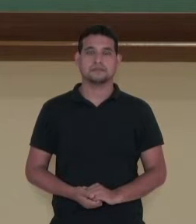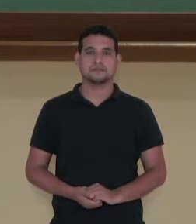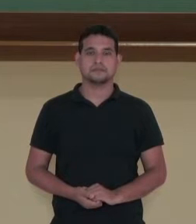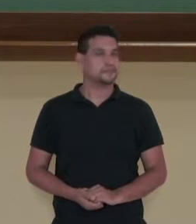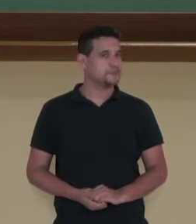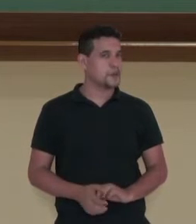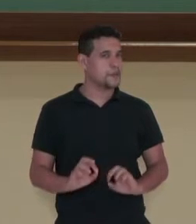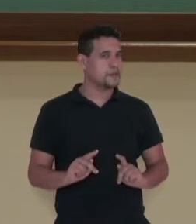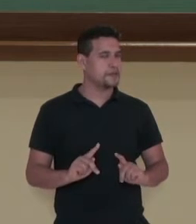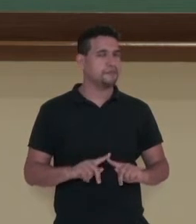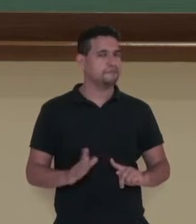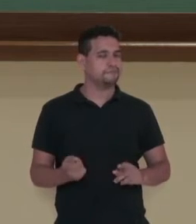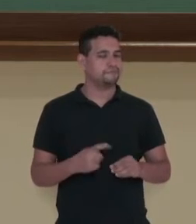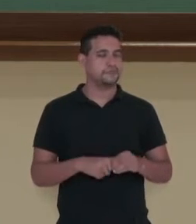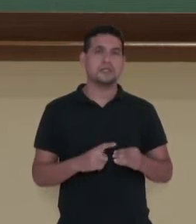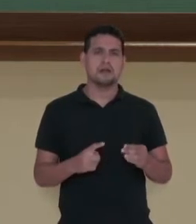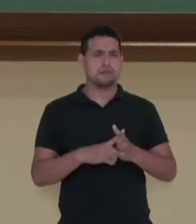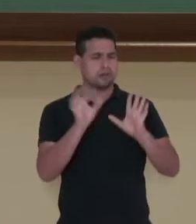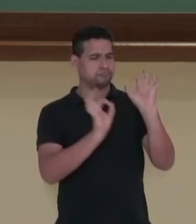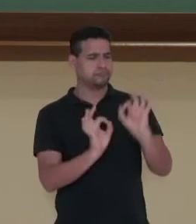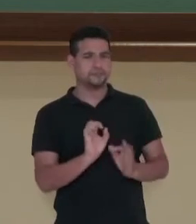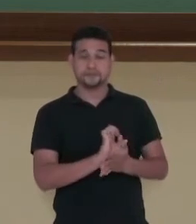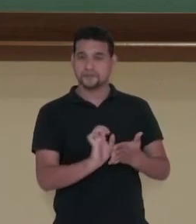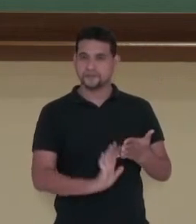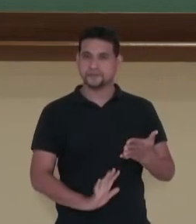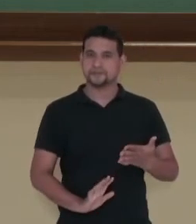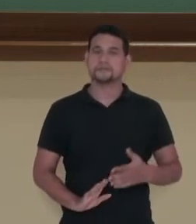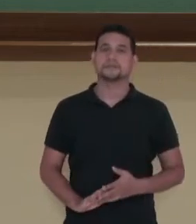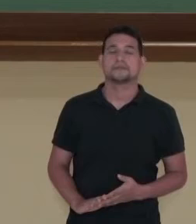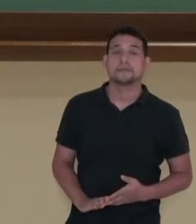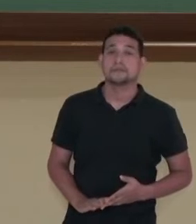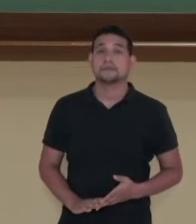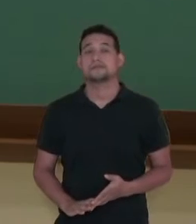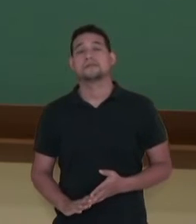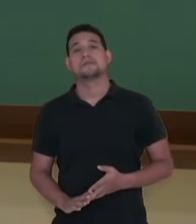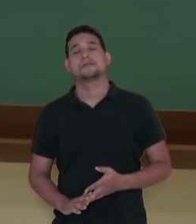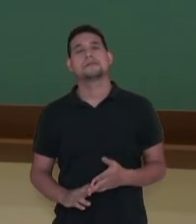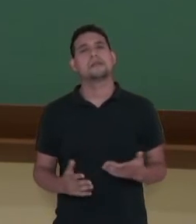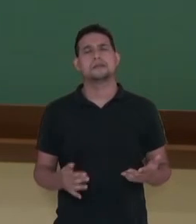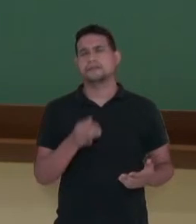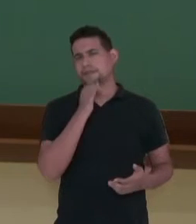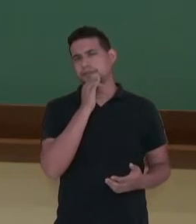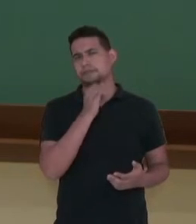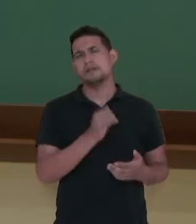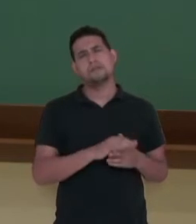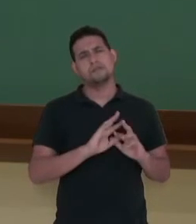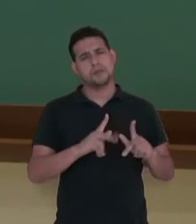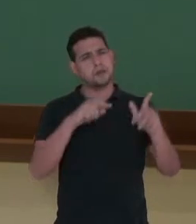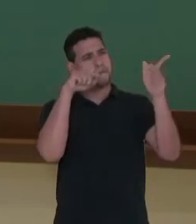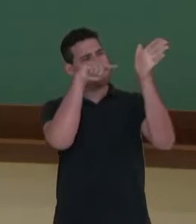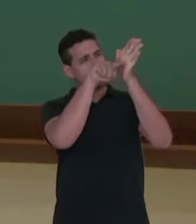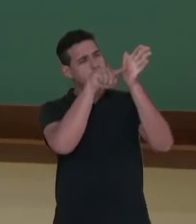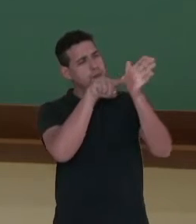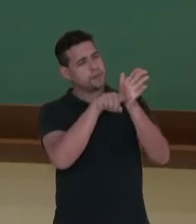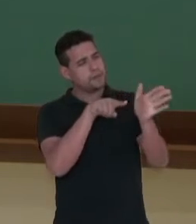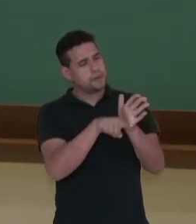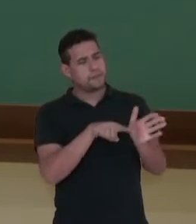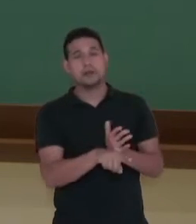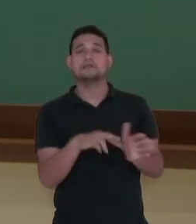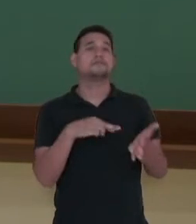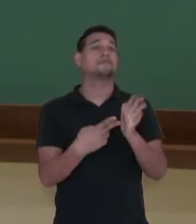Muy bien, listo. Vamos a corregir. Entonces, a ver, las preguntas ahí